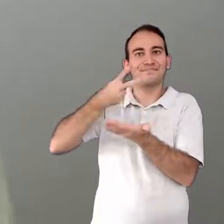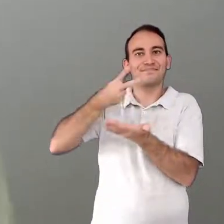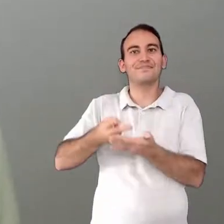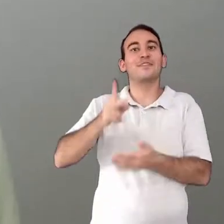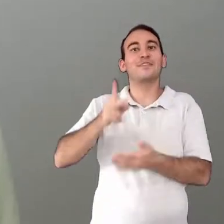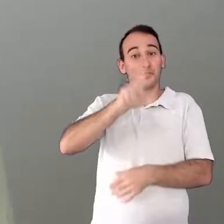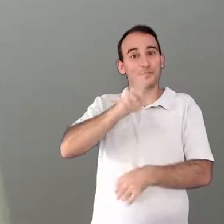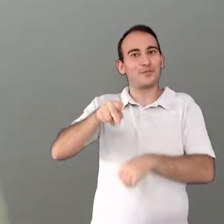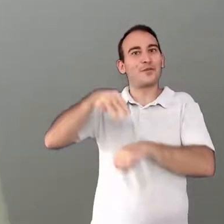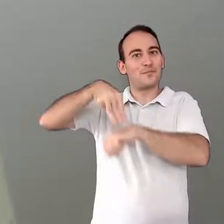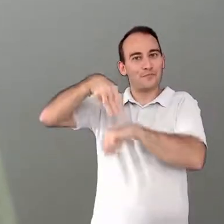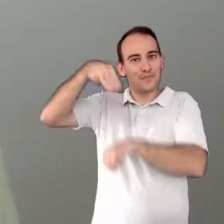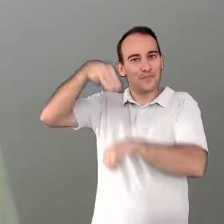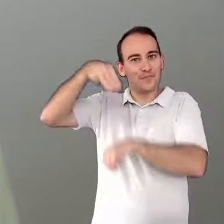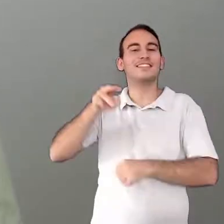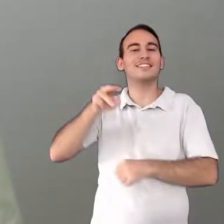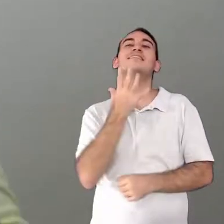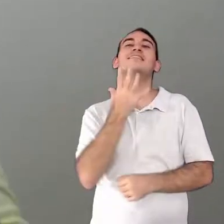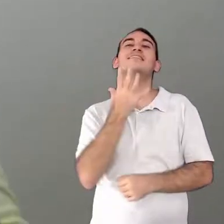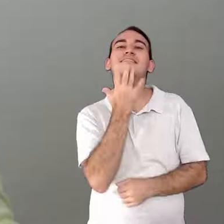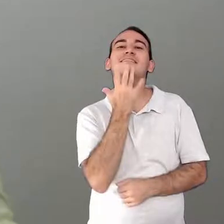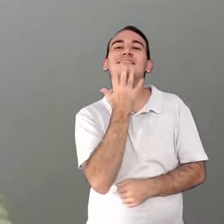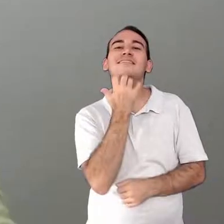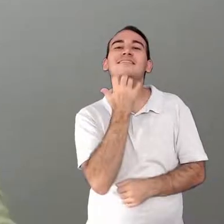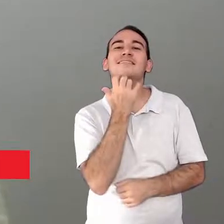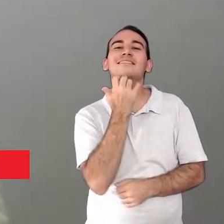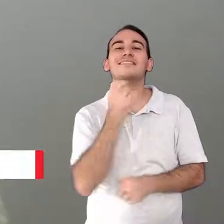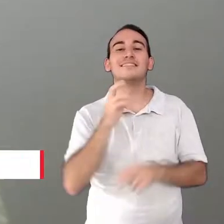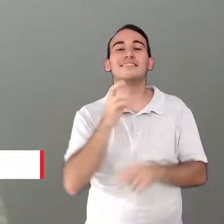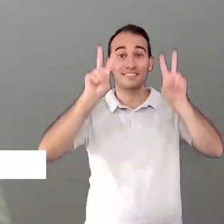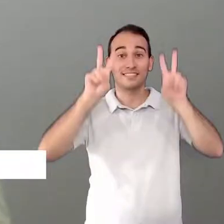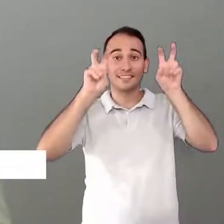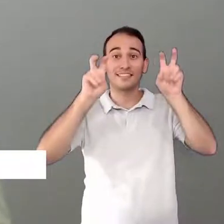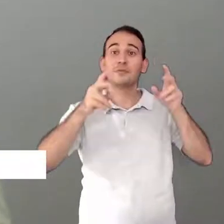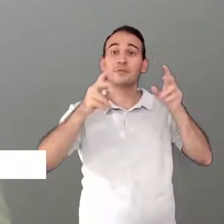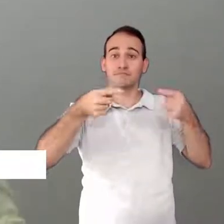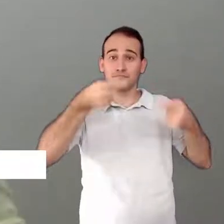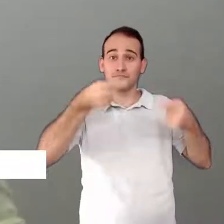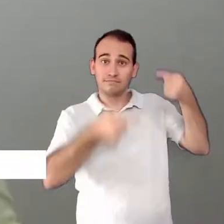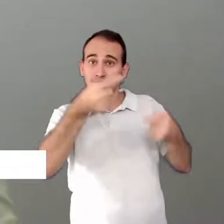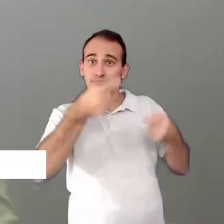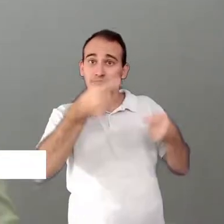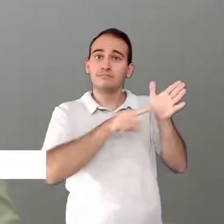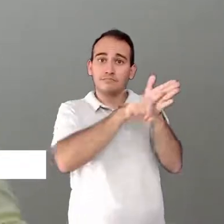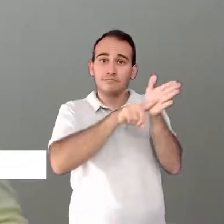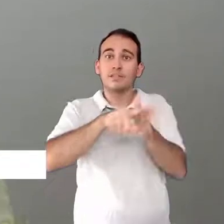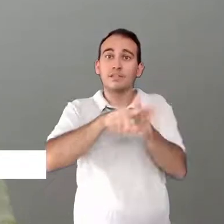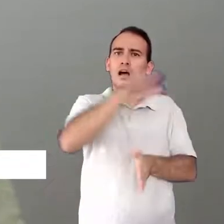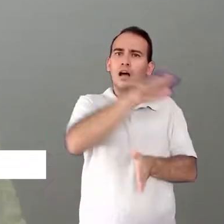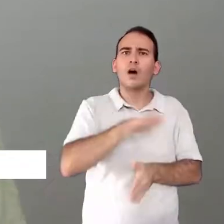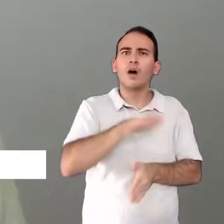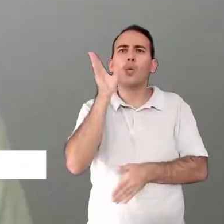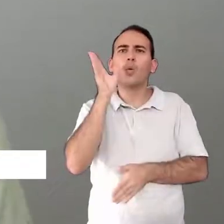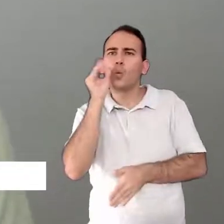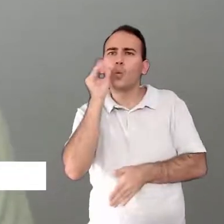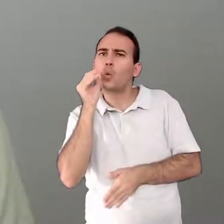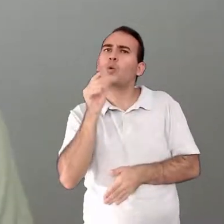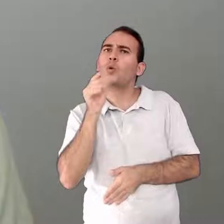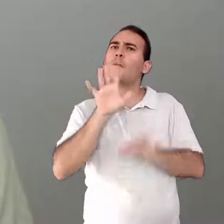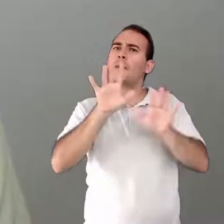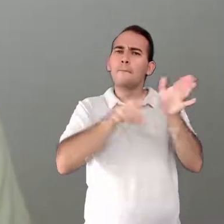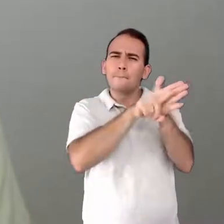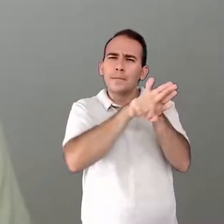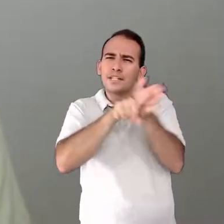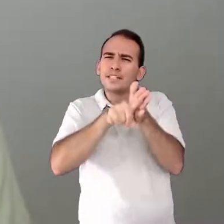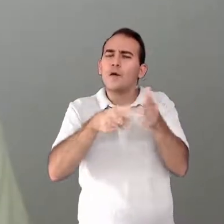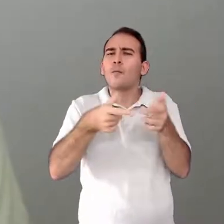mestre Ricardo Barros, que vai discutir com a gente um assunto que ainda é pouco explorado pelos